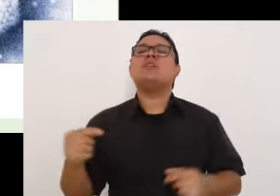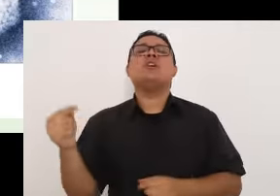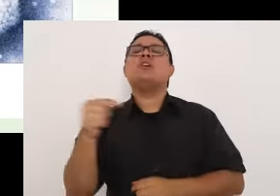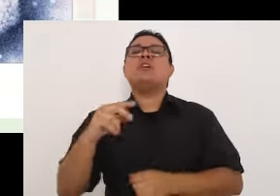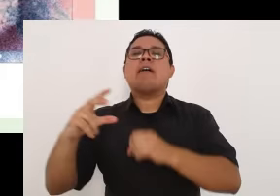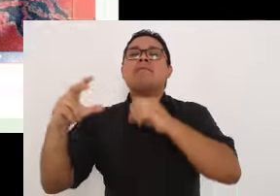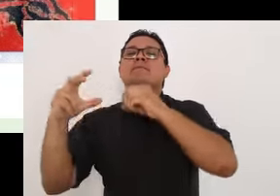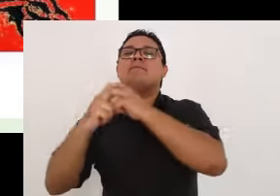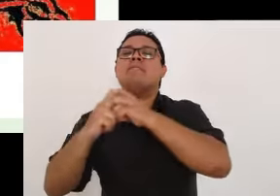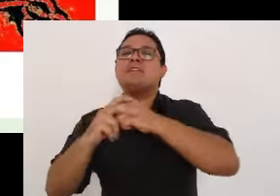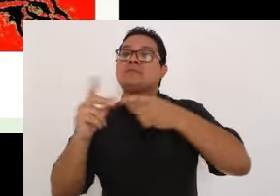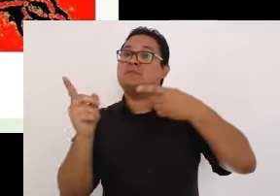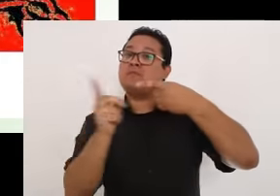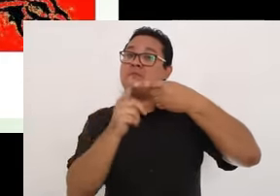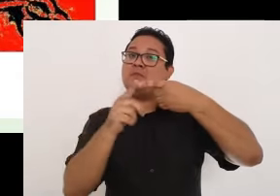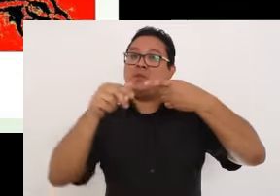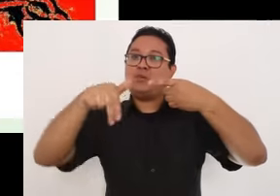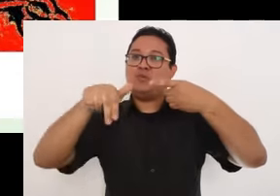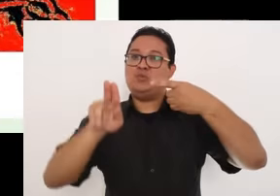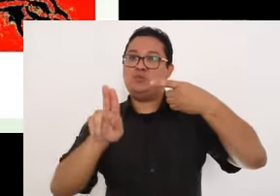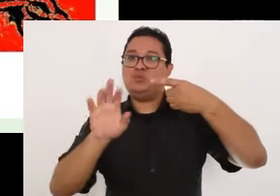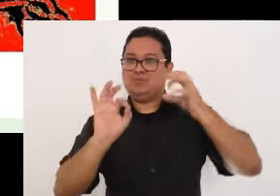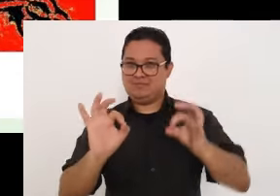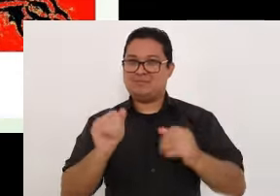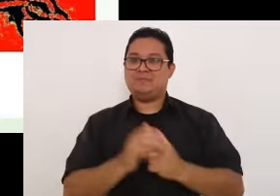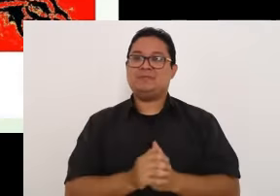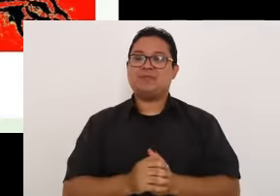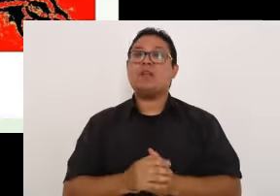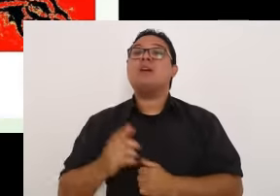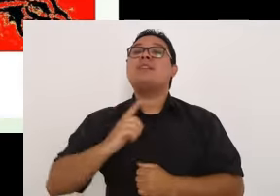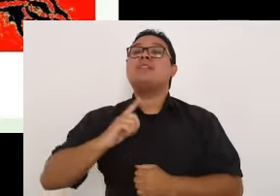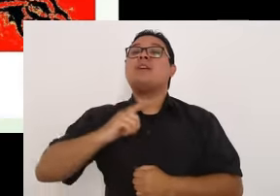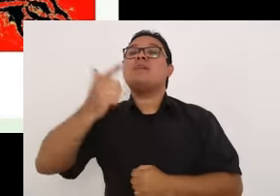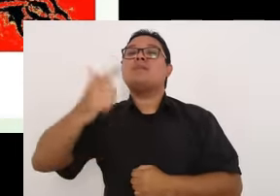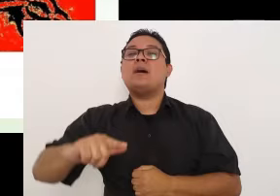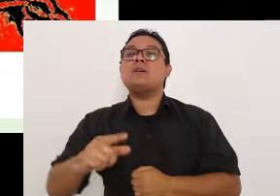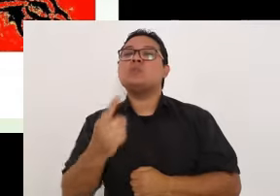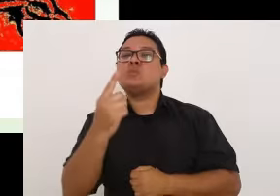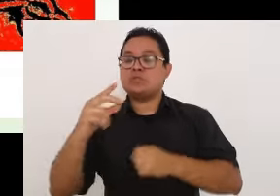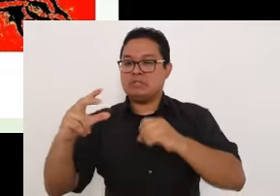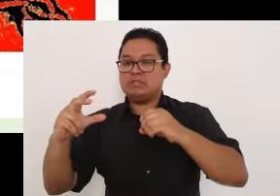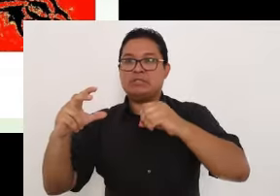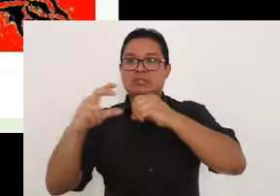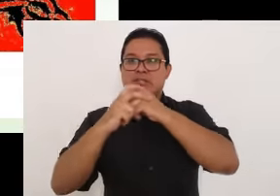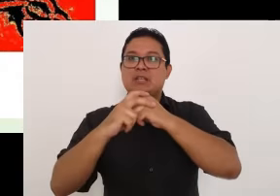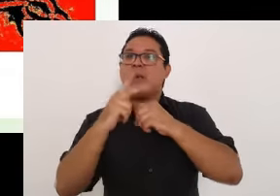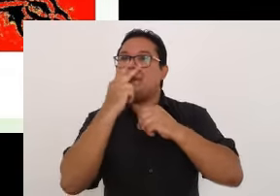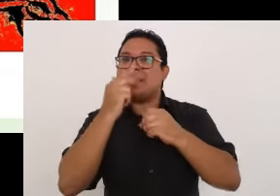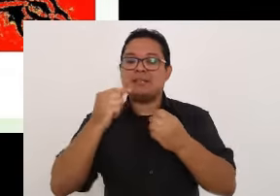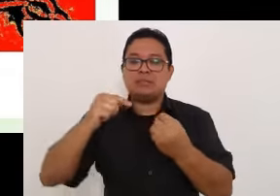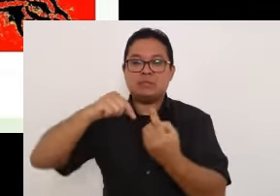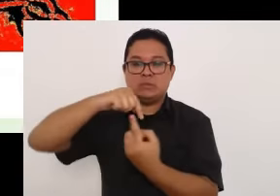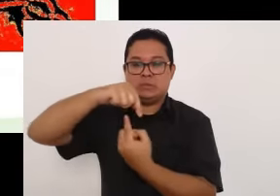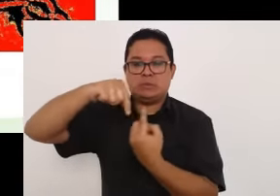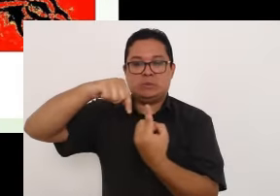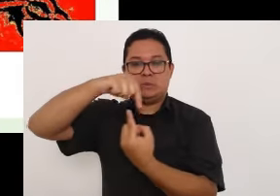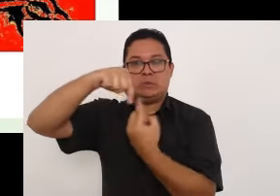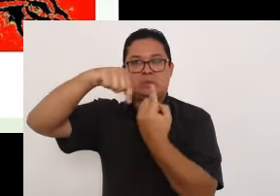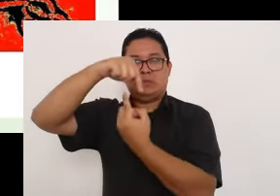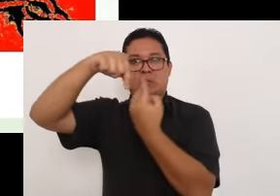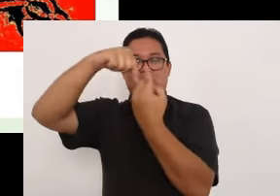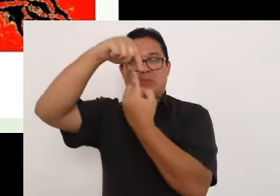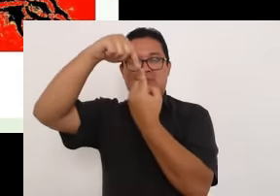nu. Olha um outro tipo de vírus nu. A gente vai chamar de helicoidal. Ele vai formando uma hélice